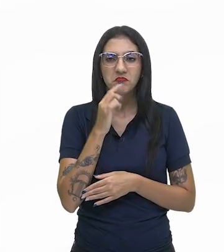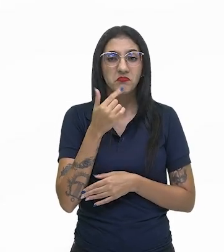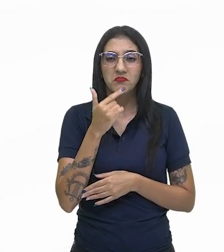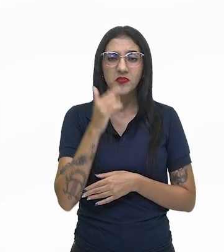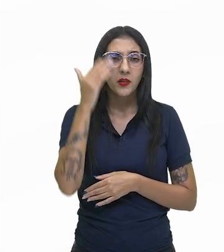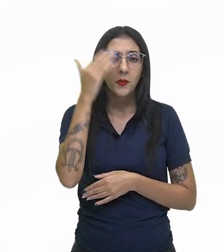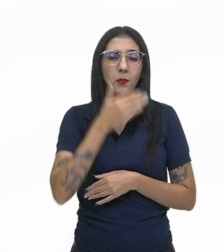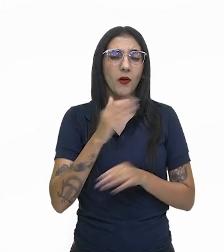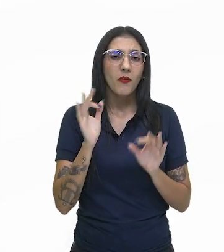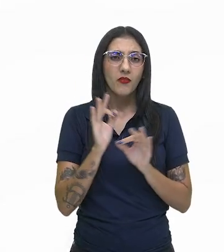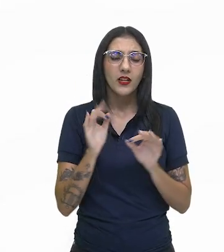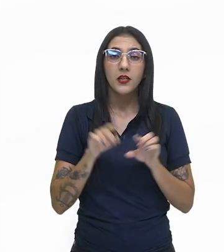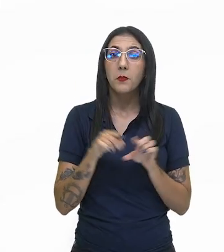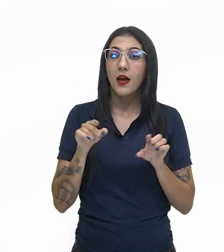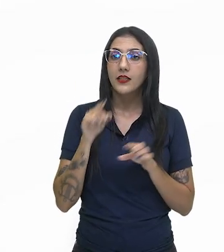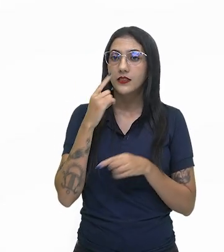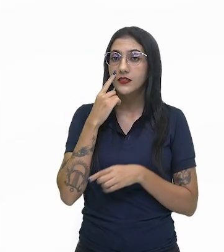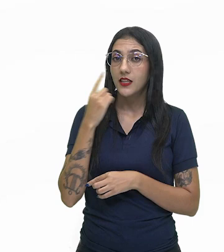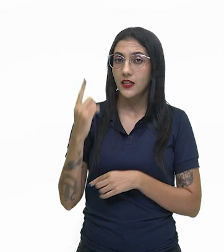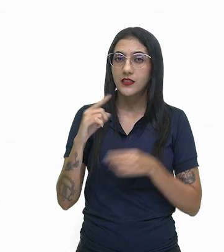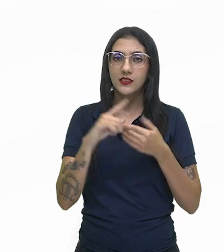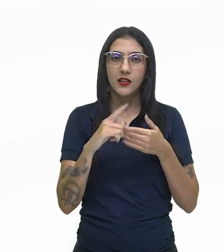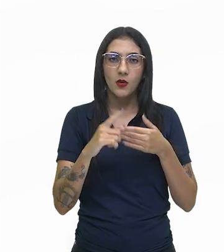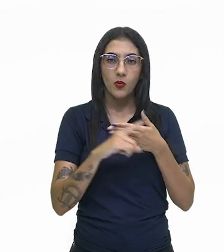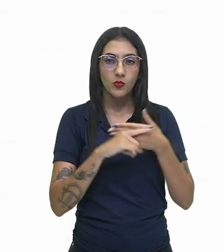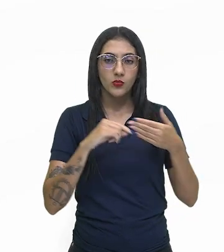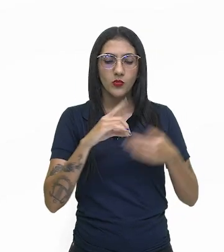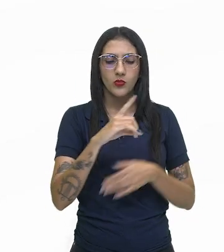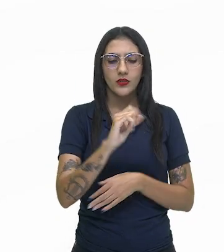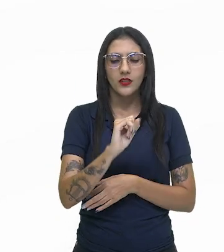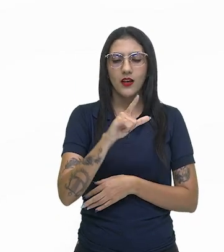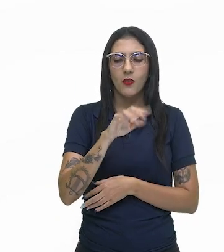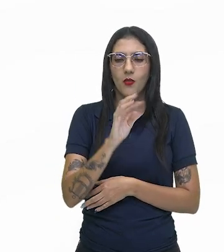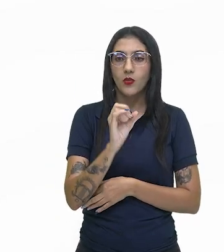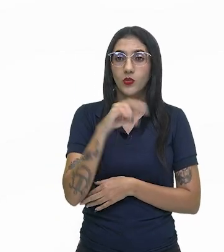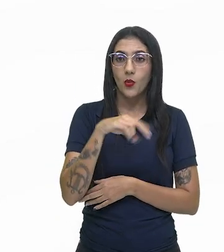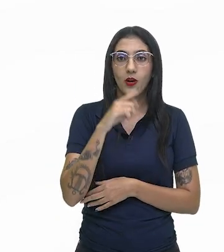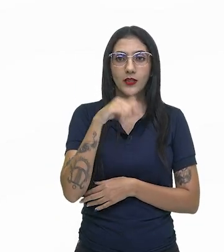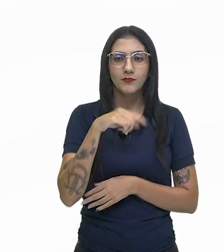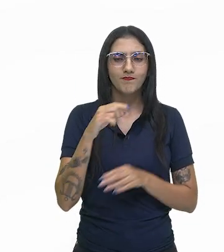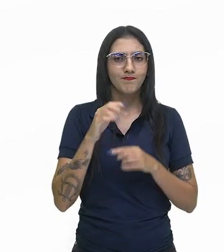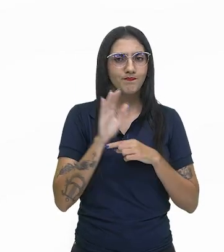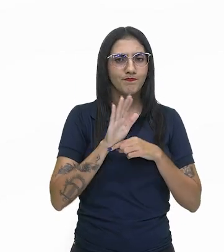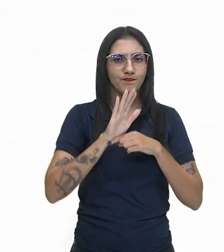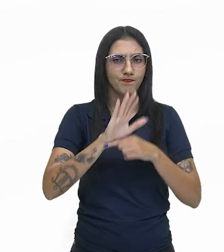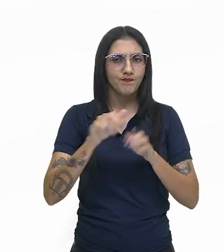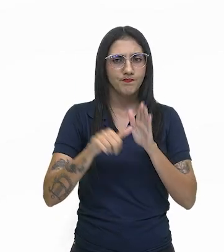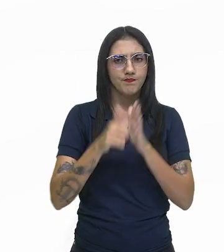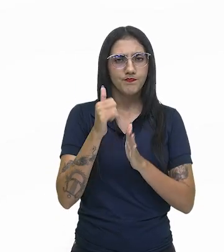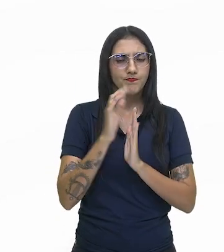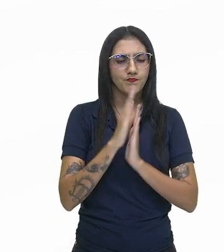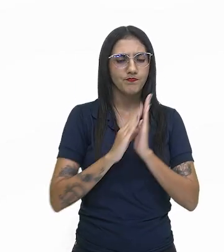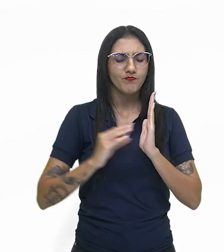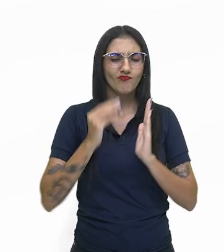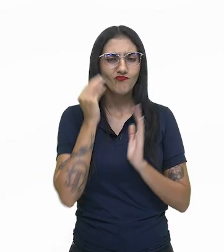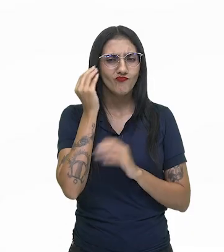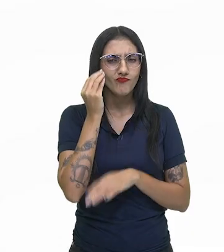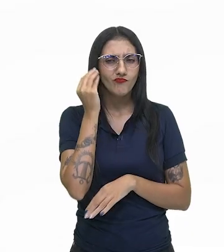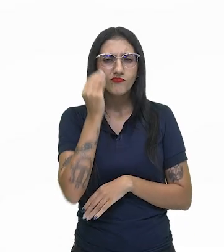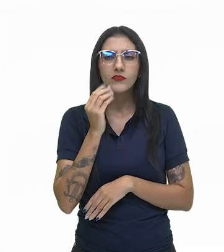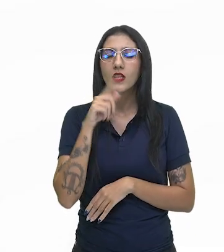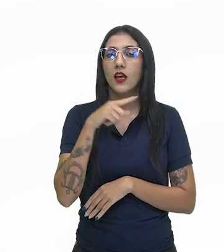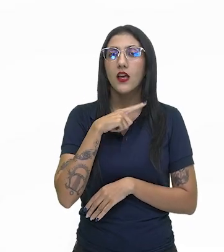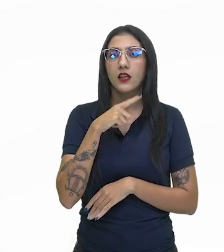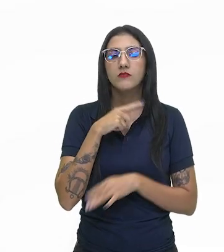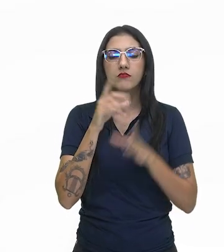comprovação. Mas John Dalton, né, o primeiro modelo experimental, tá? Ele